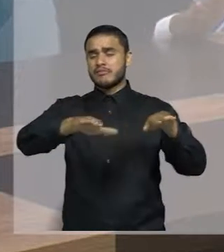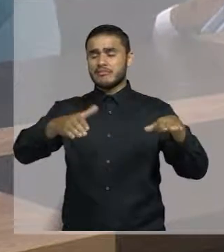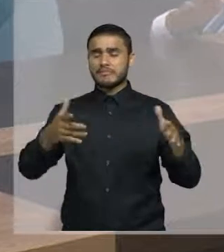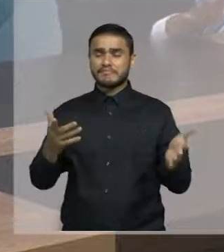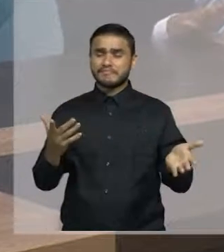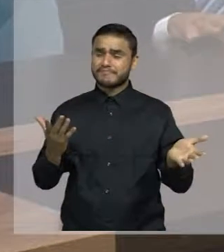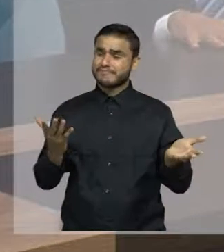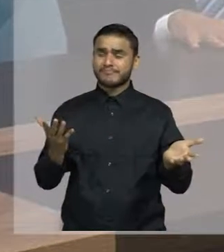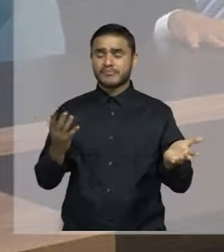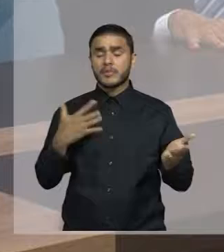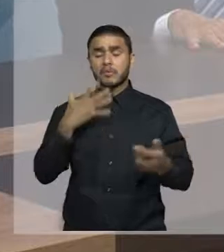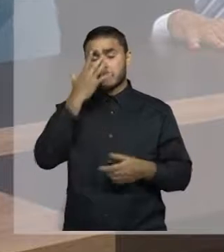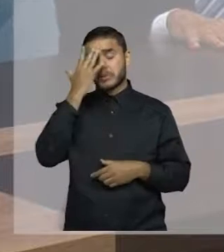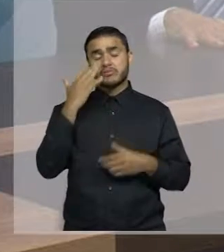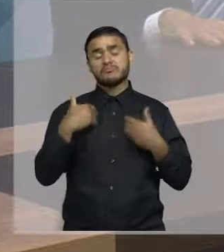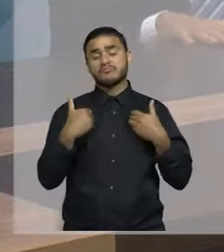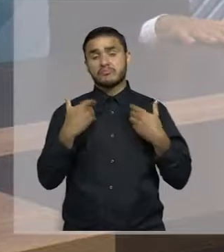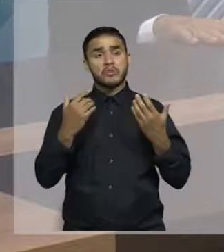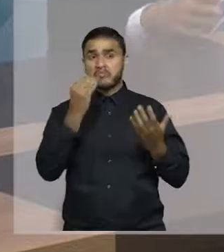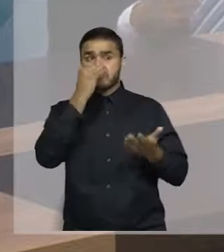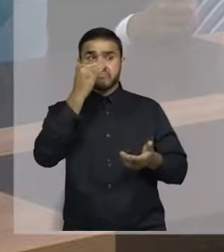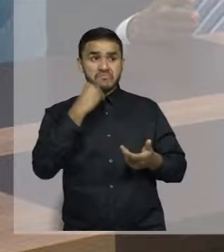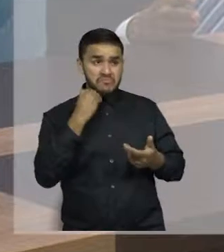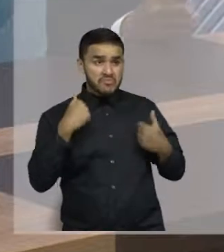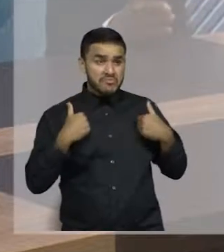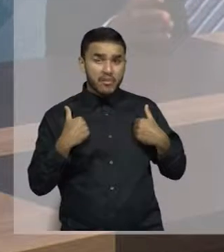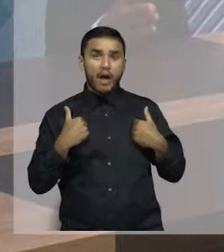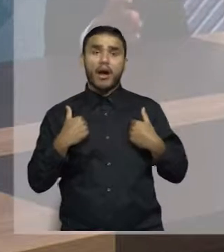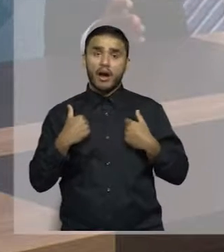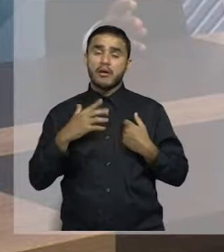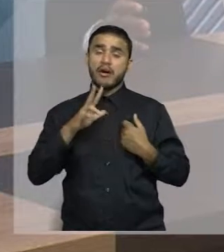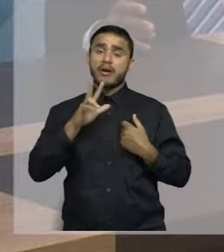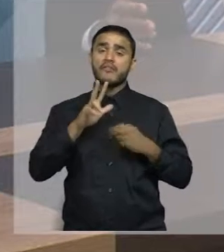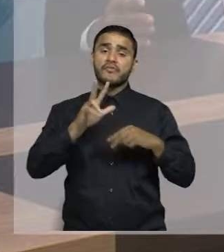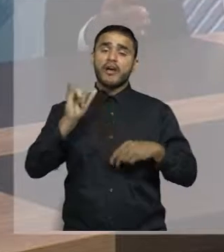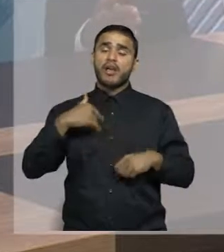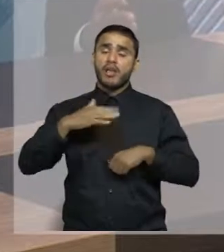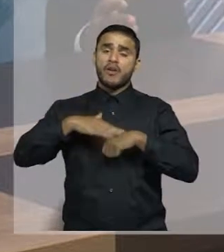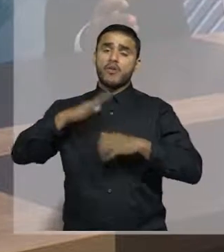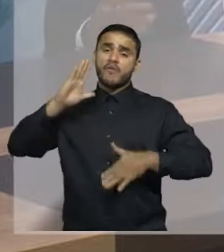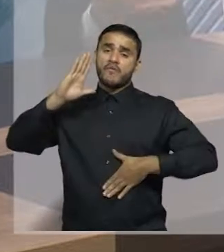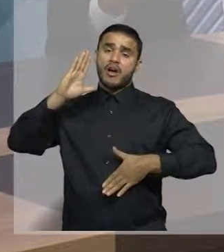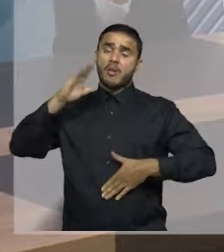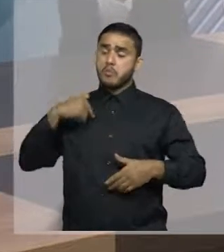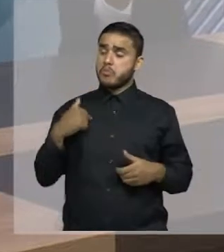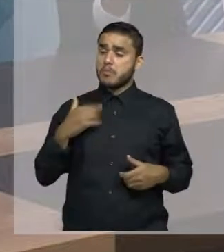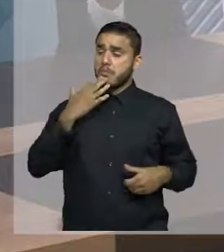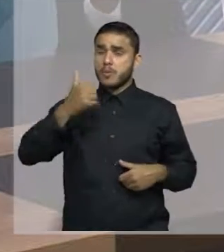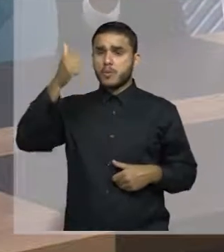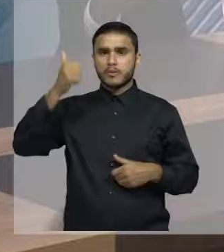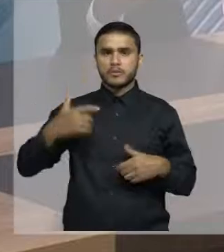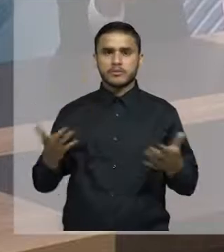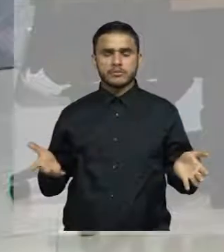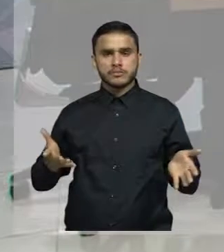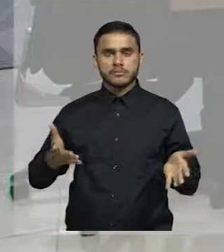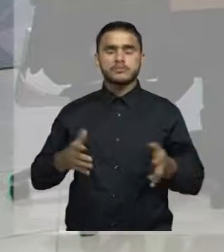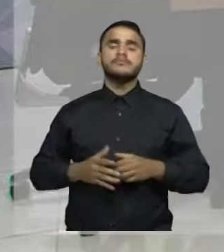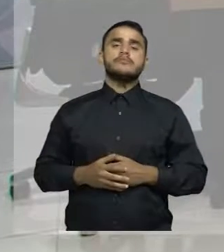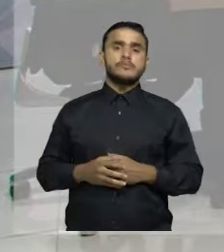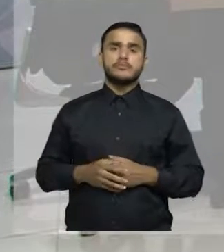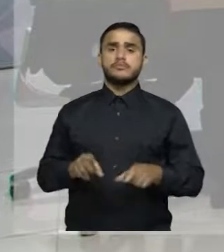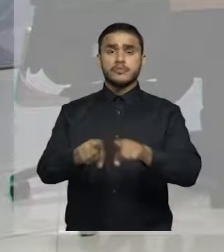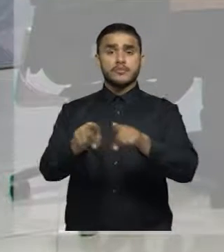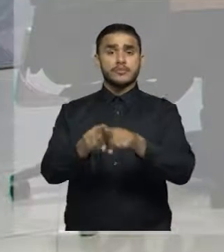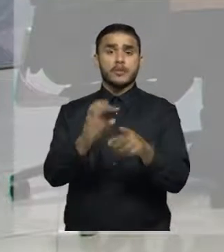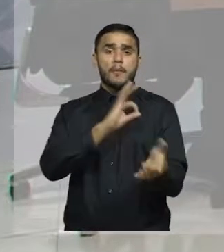mais difícil só com medida de curto prazo. Agora, também botar o policial da polícia administrativa, que é a